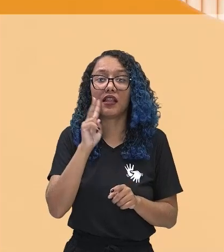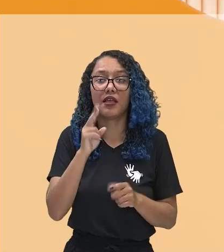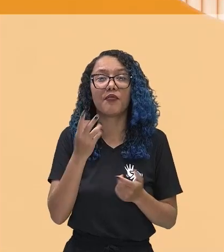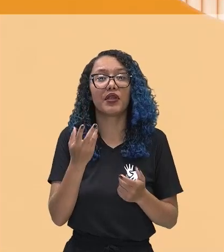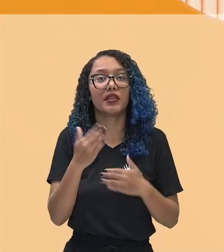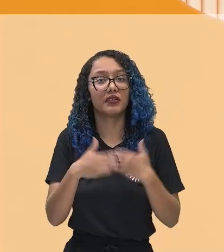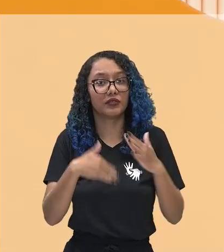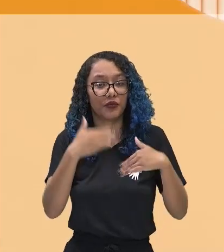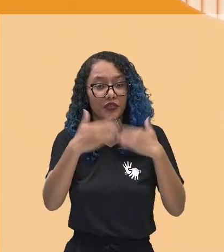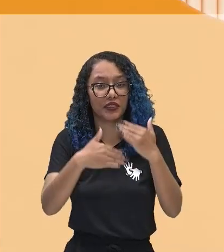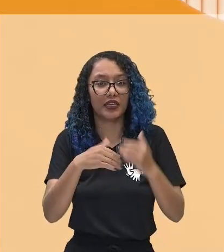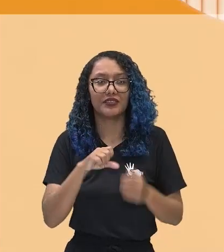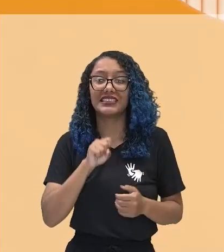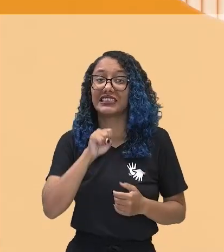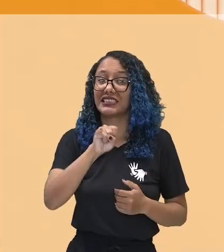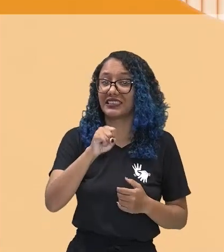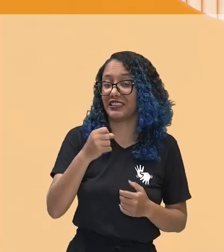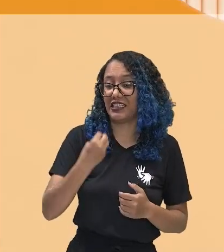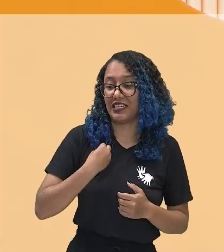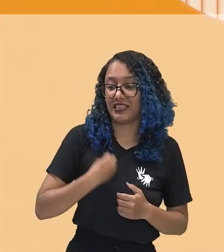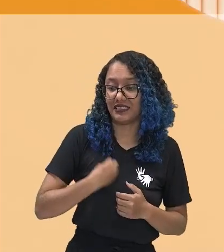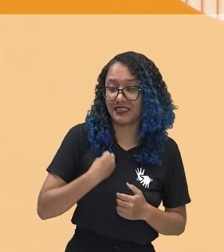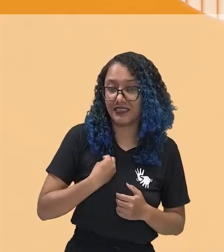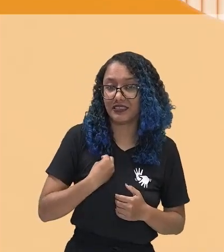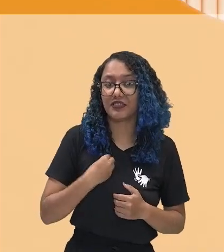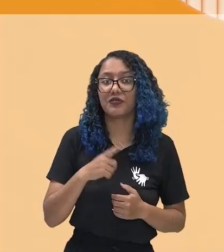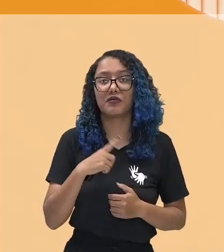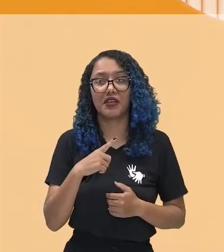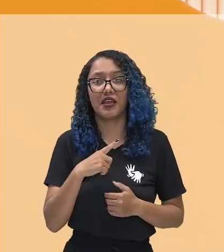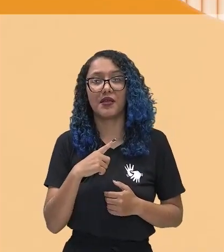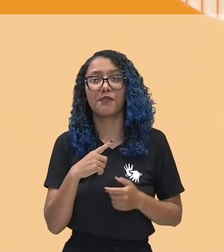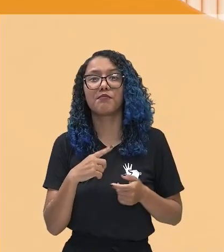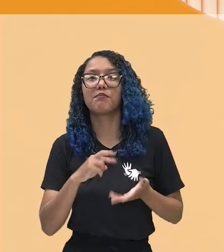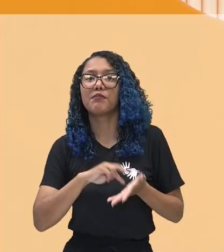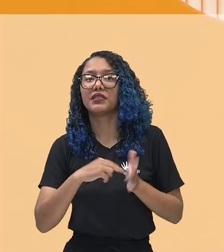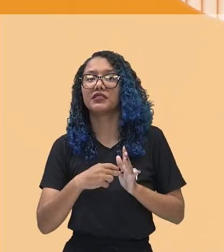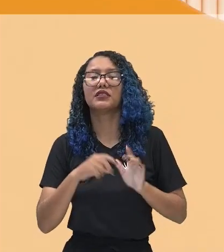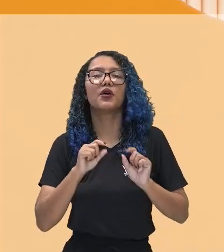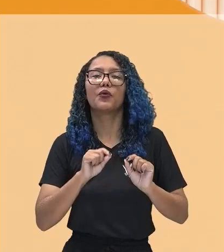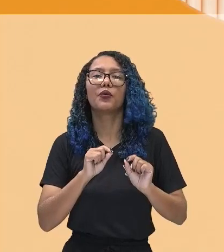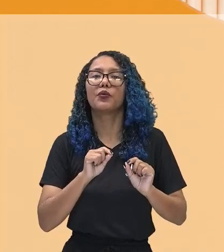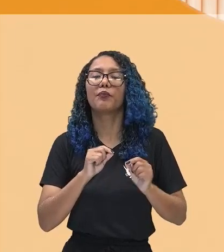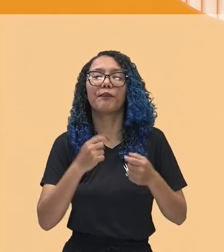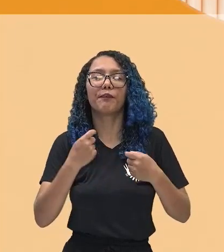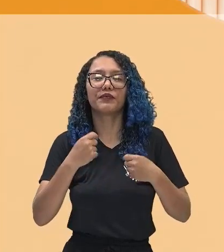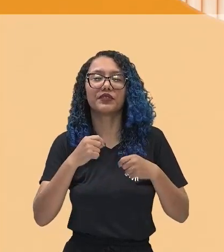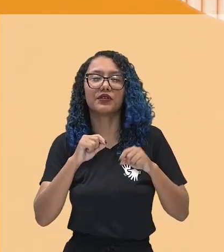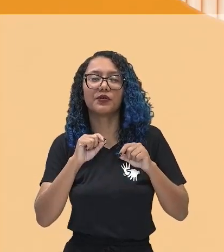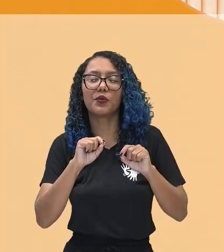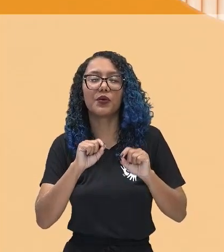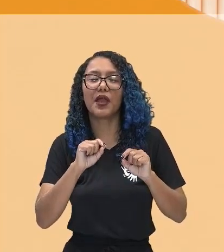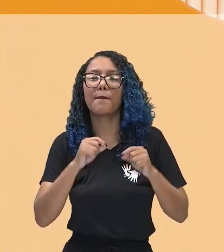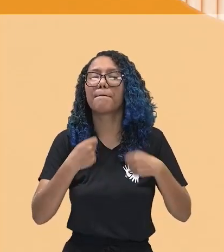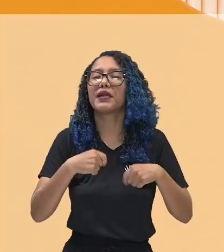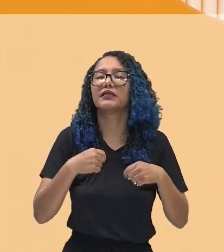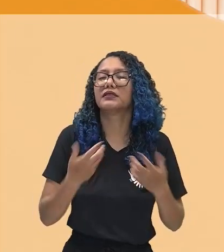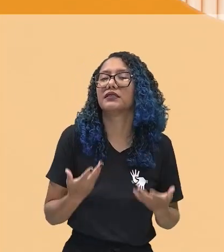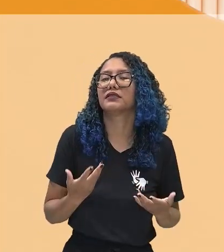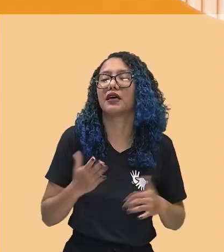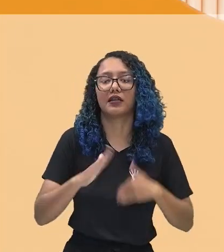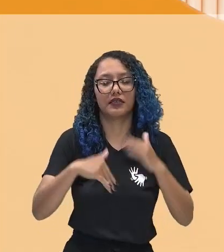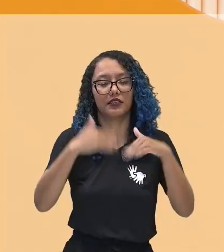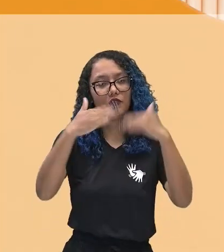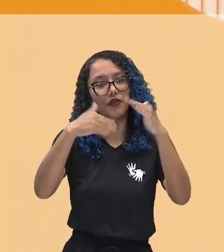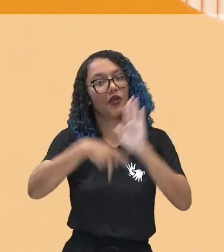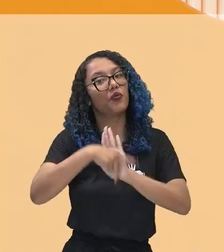existir. Quando eu existo, eu sei que eu tenho que me construir, tá? Eu tenho que ter um projeto dessa